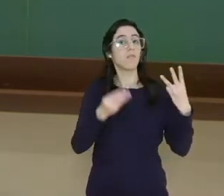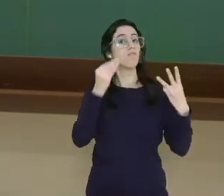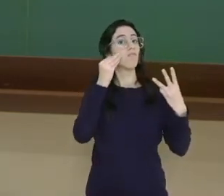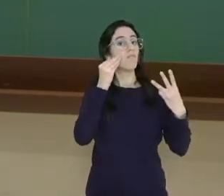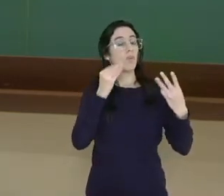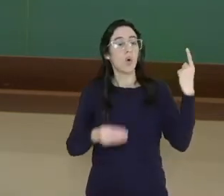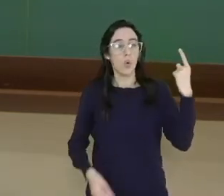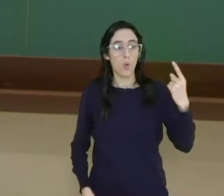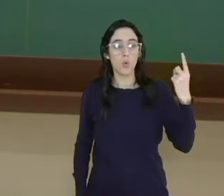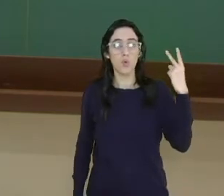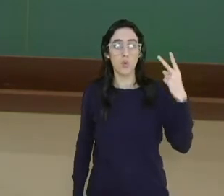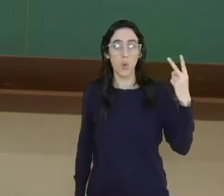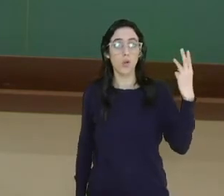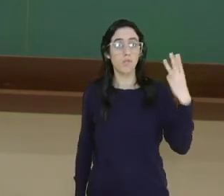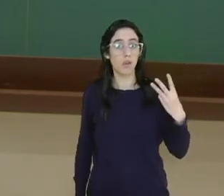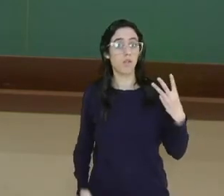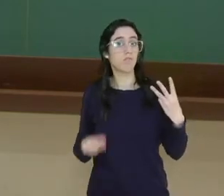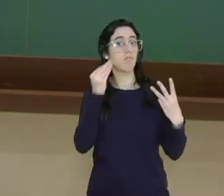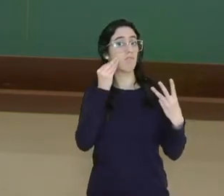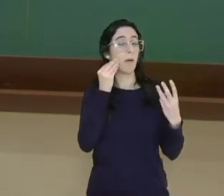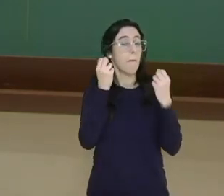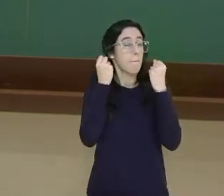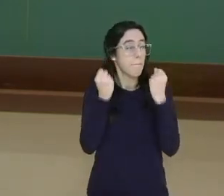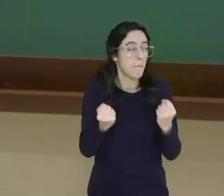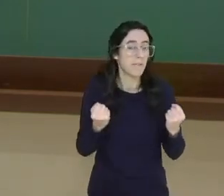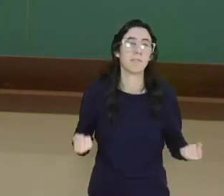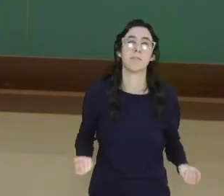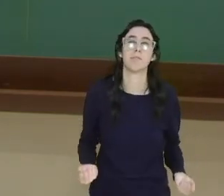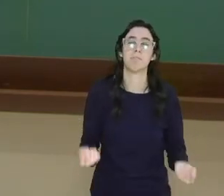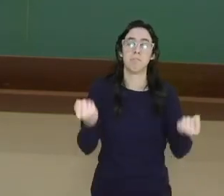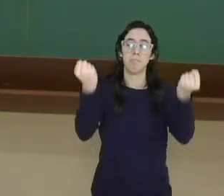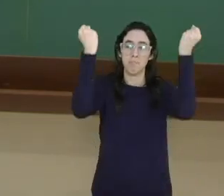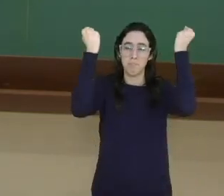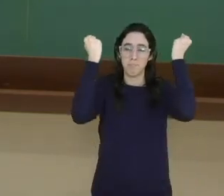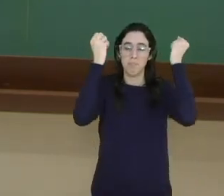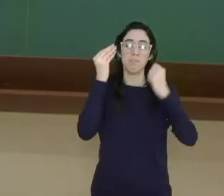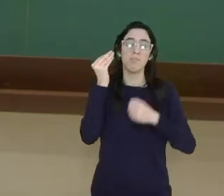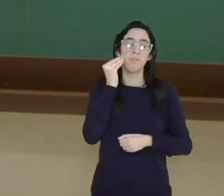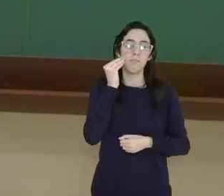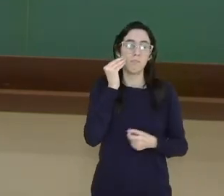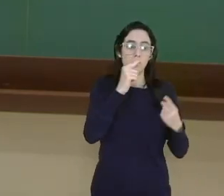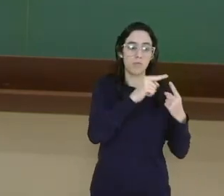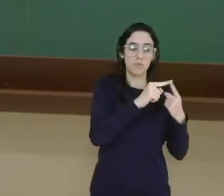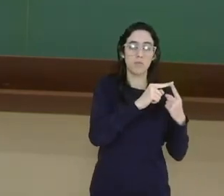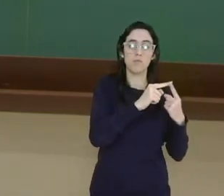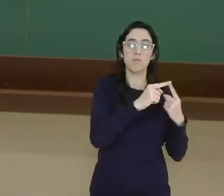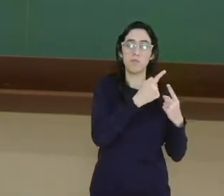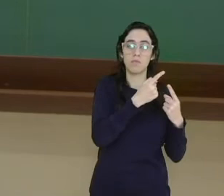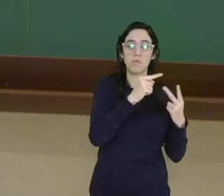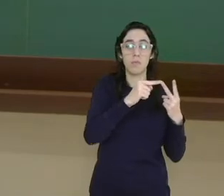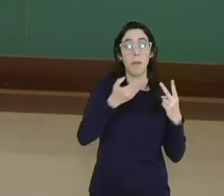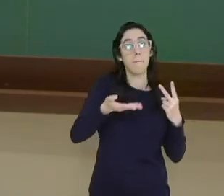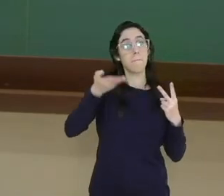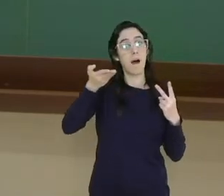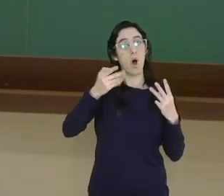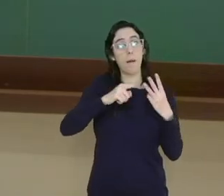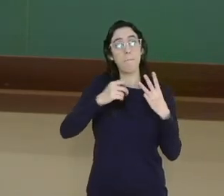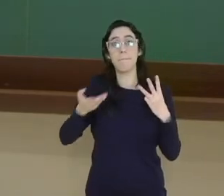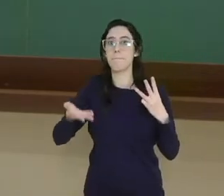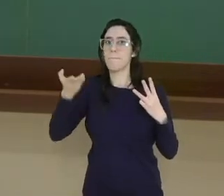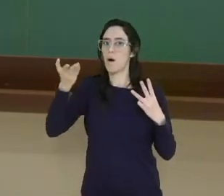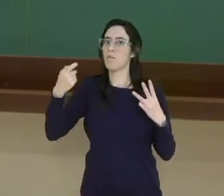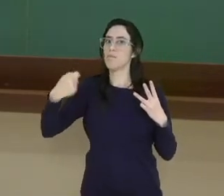a maior carga possível. O aumento da carga vai sendo gradativo. Se ele obteve sucesso na